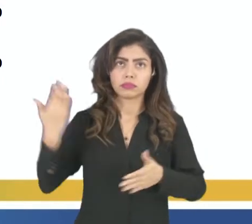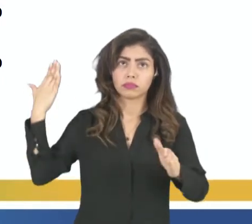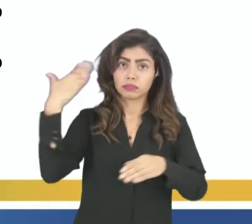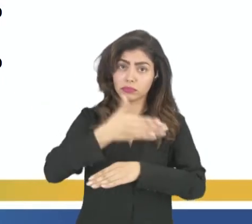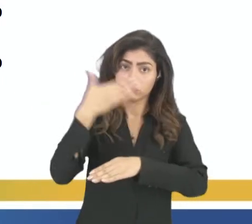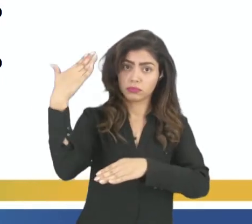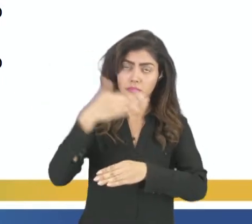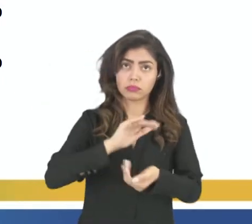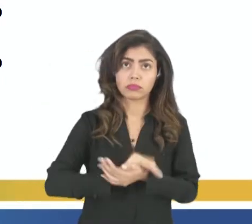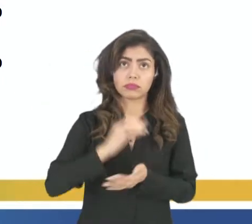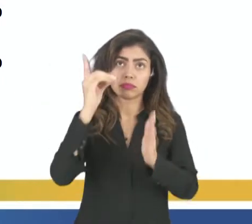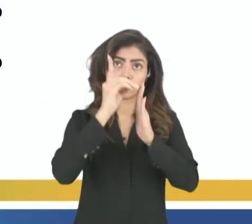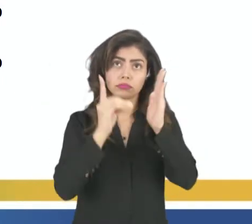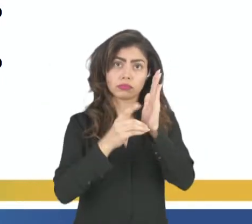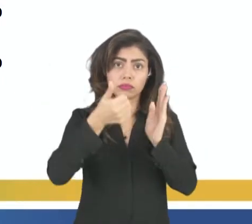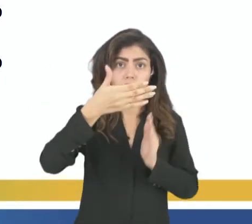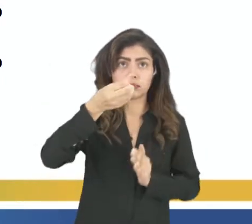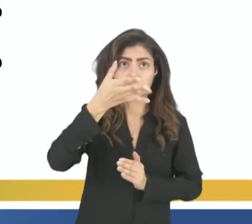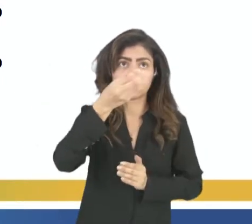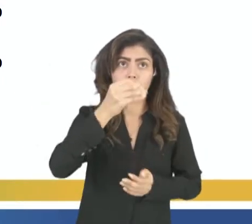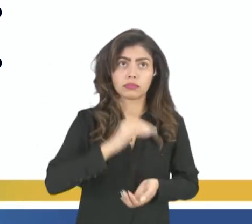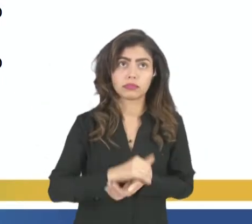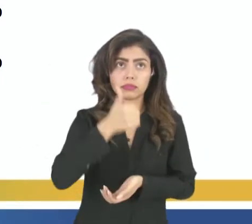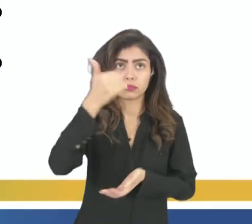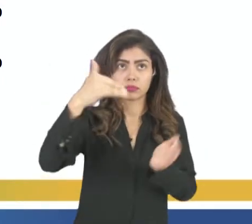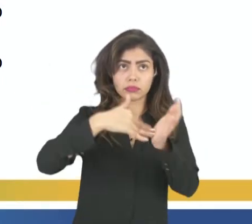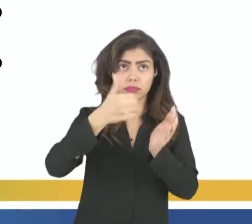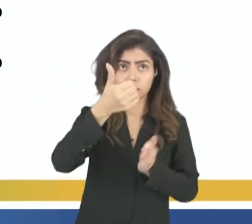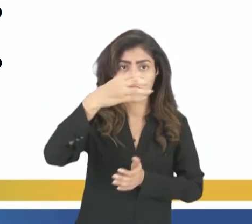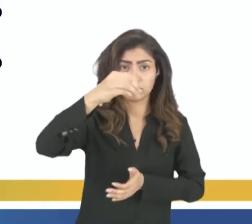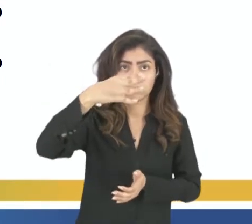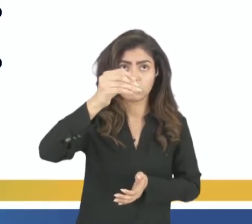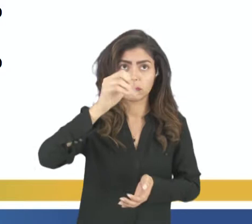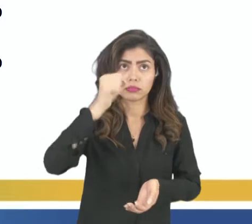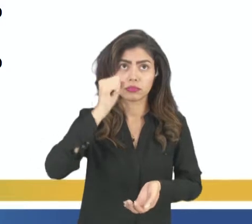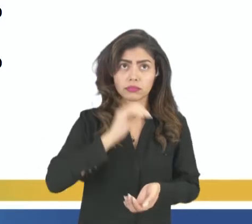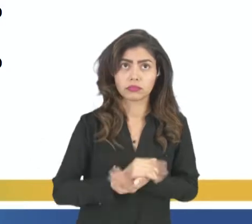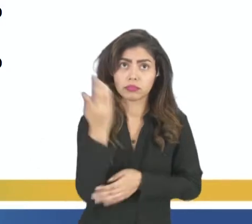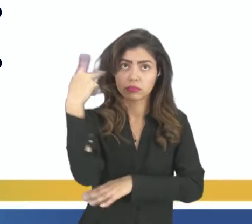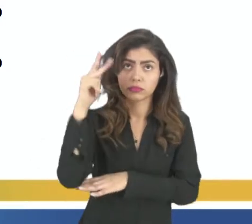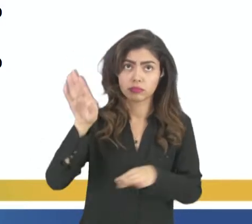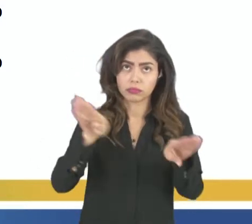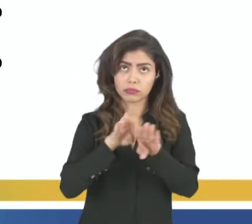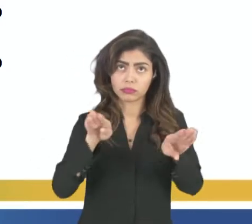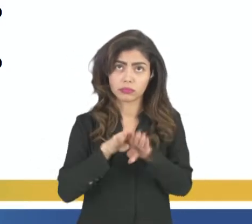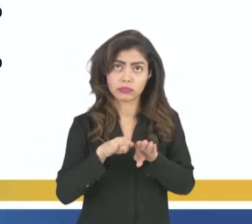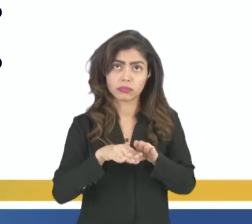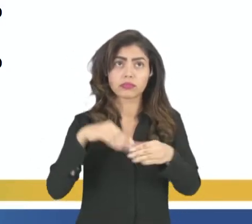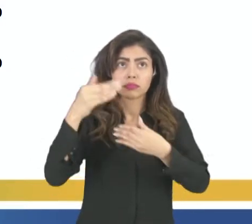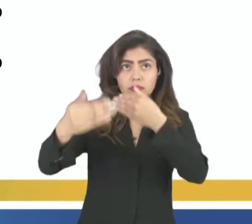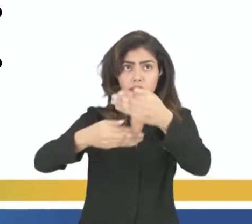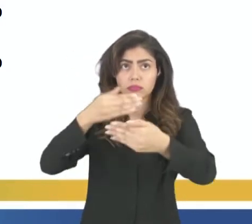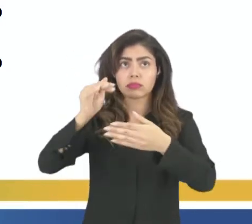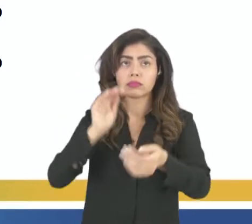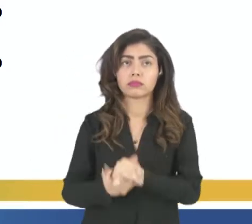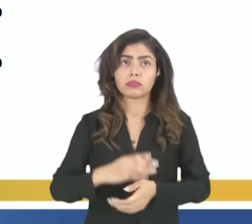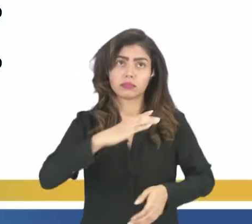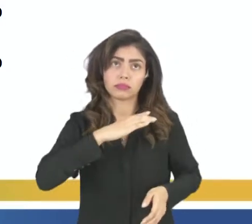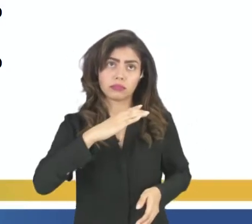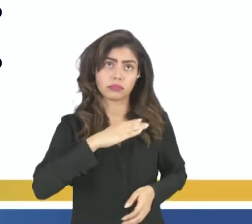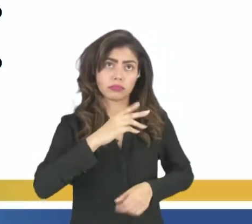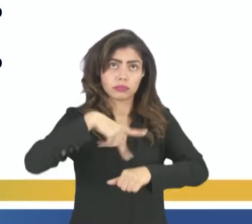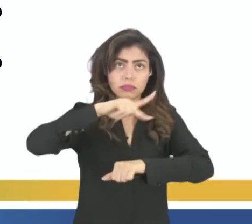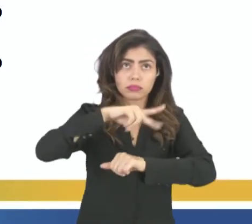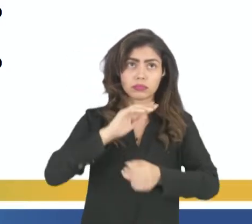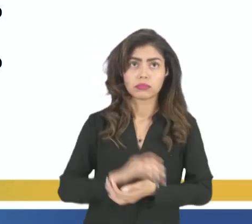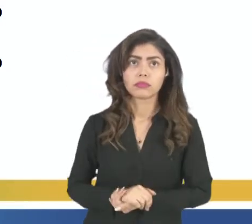intenso entre as décadas de 1960 e 1980, período em que também se acentuou o processo de urbanização no